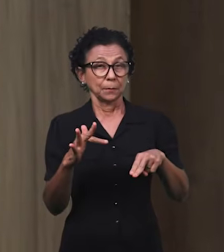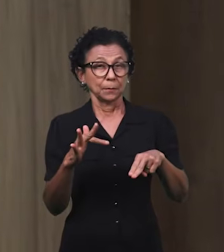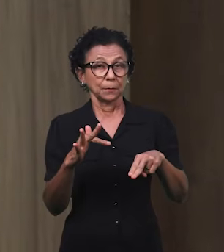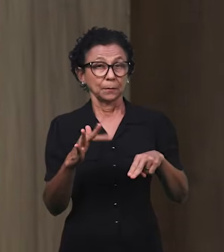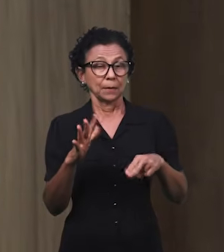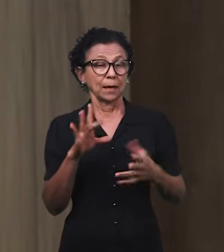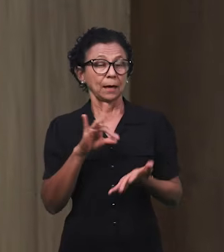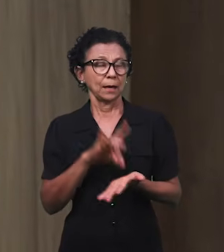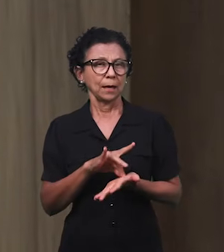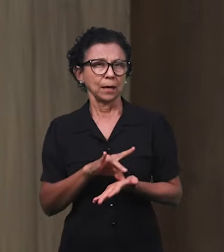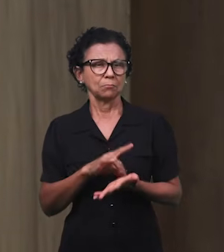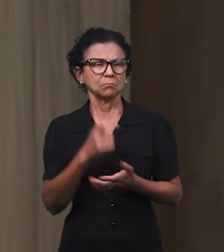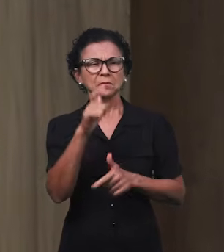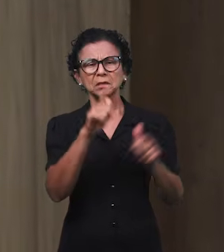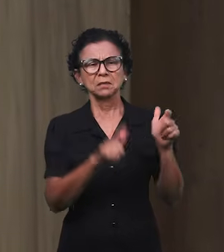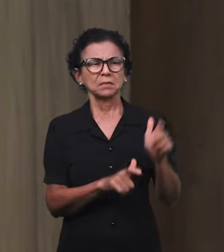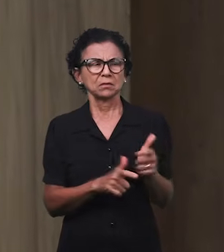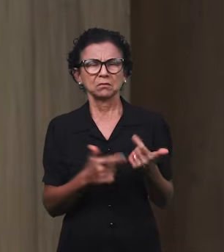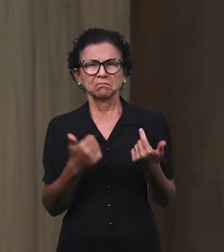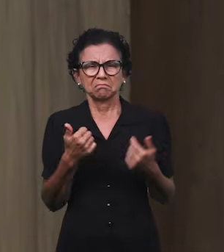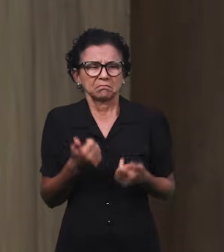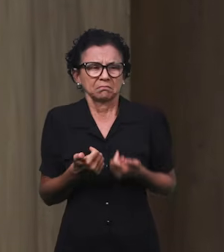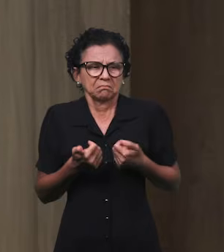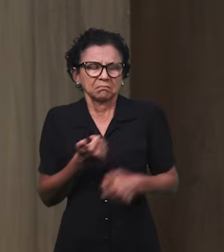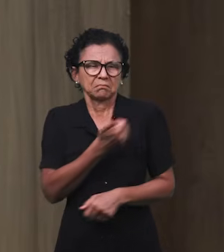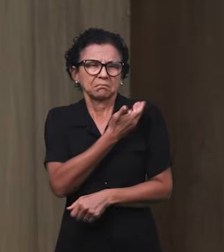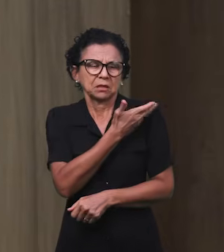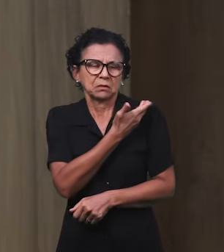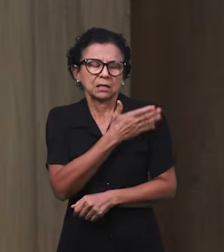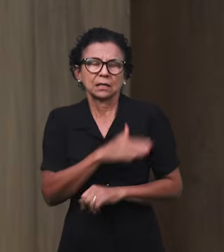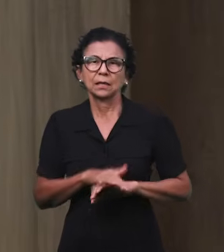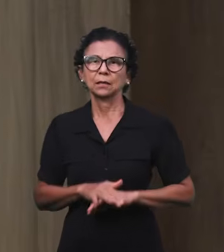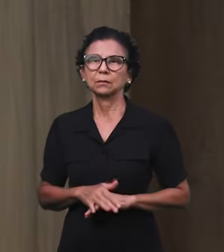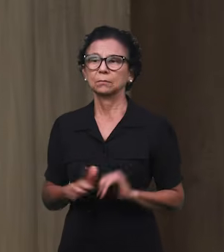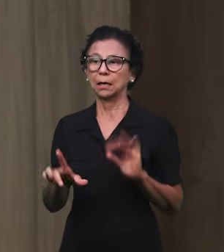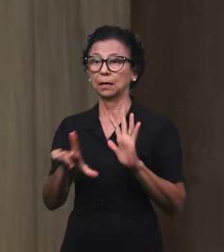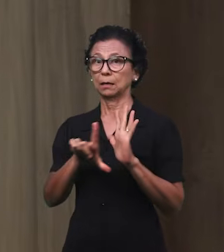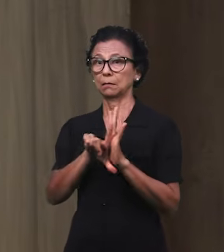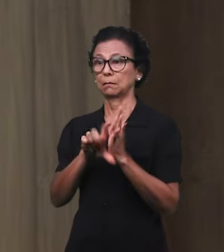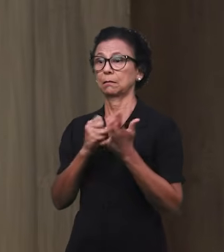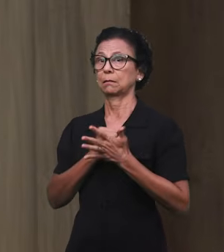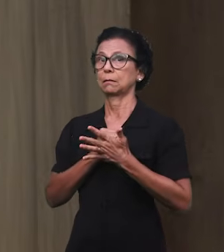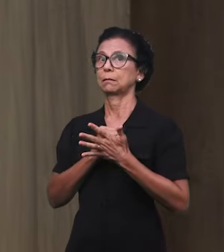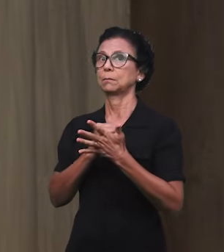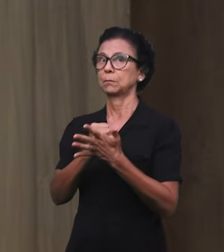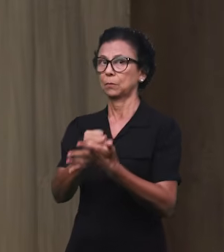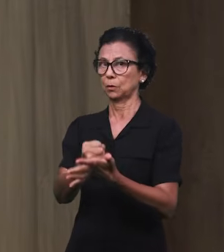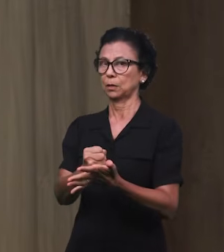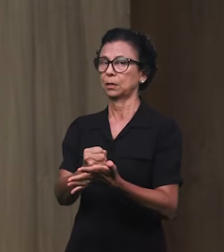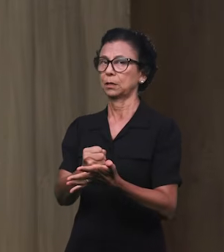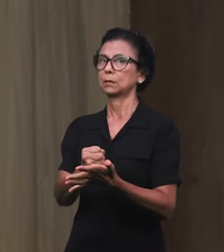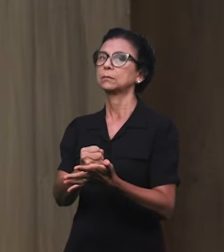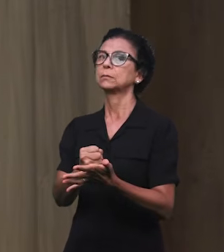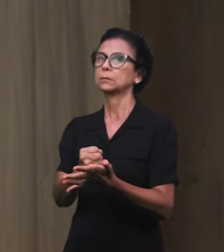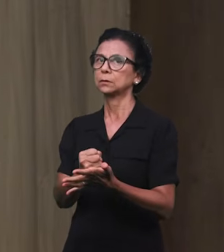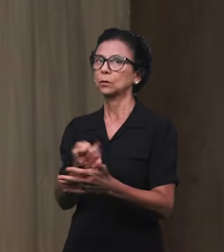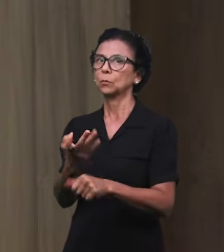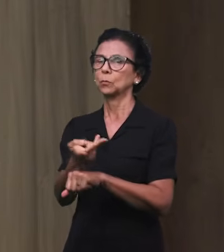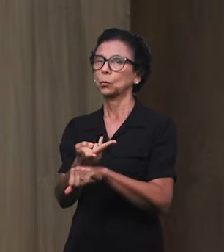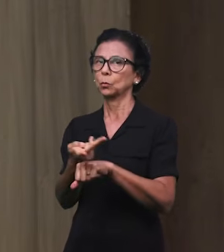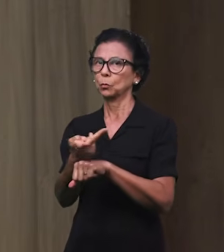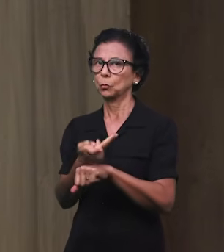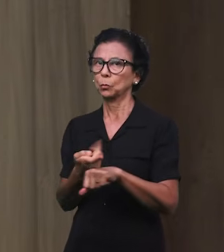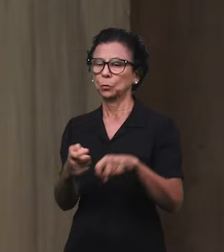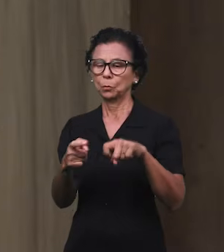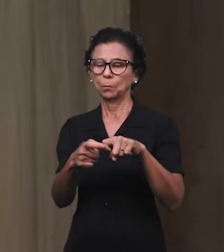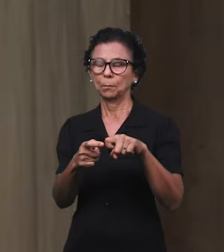fibromialgia, sua dor é real. Para muitos ela é invisível, mas para a lei ela é visível.